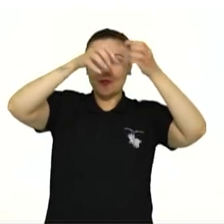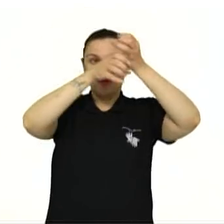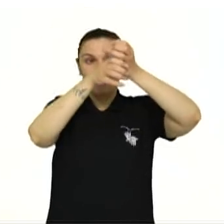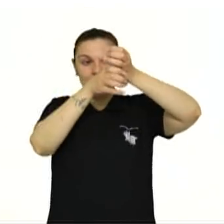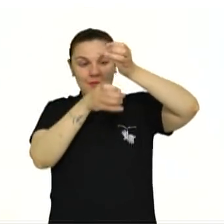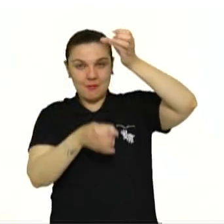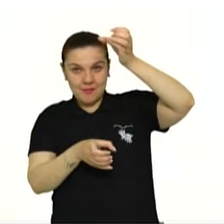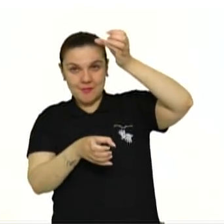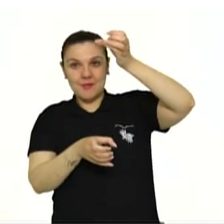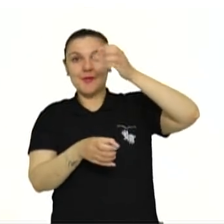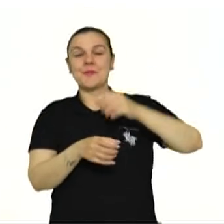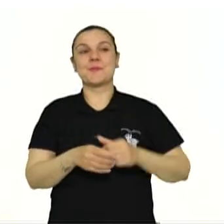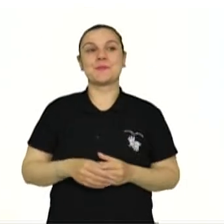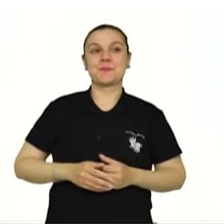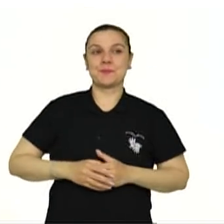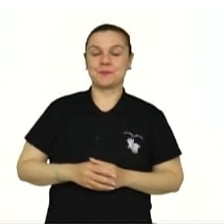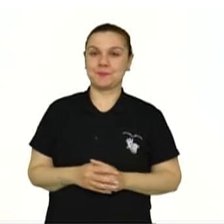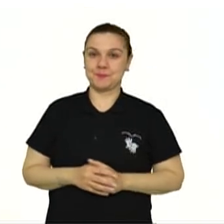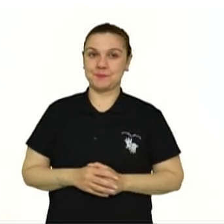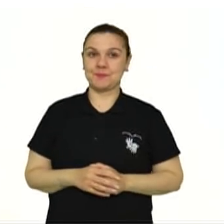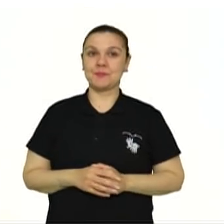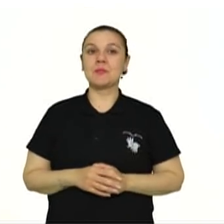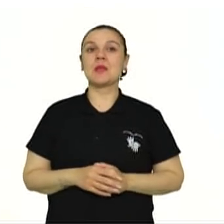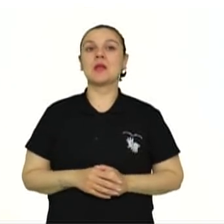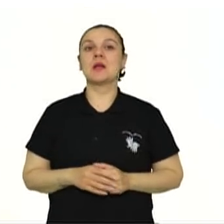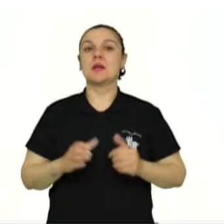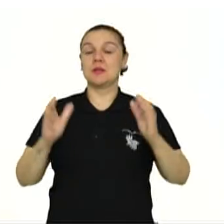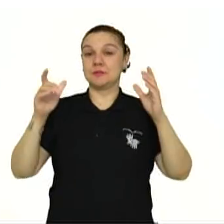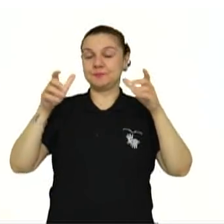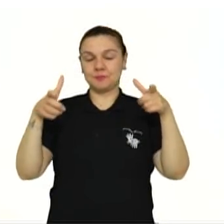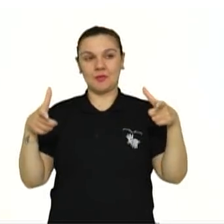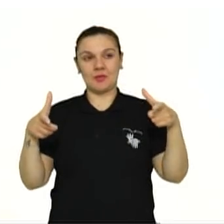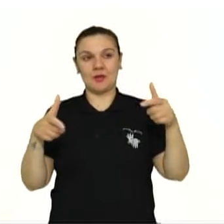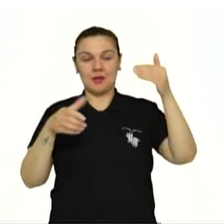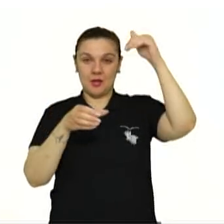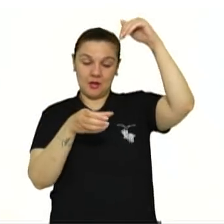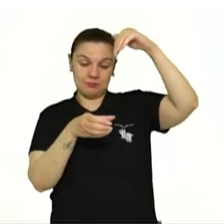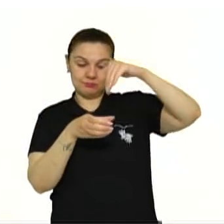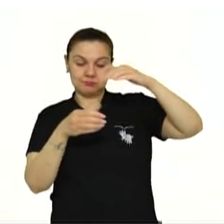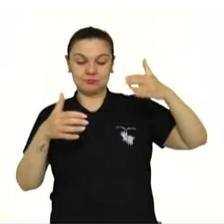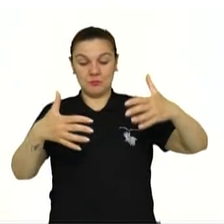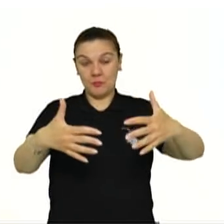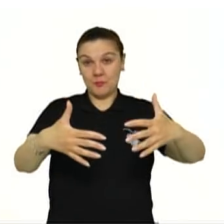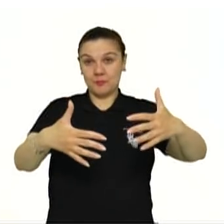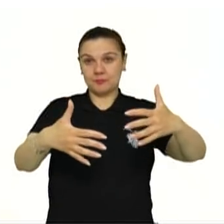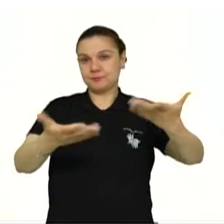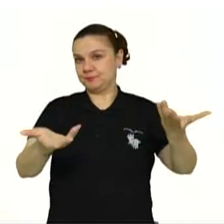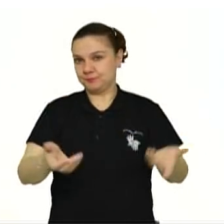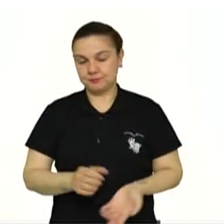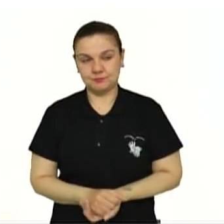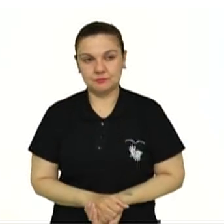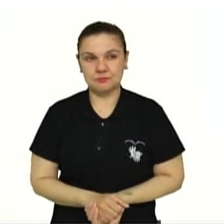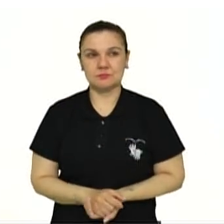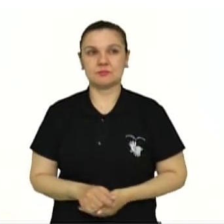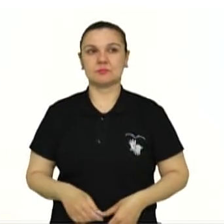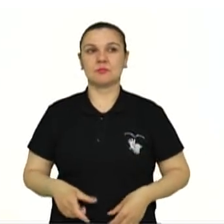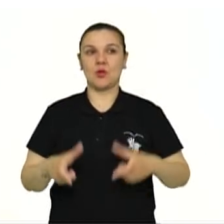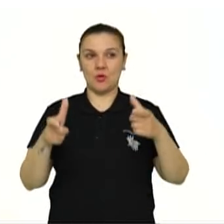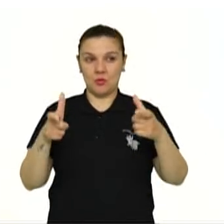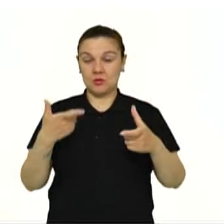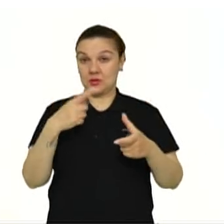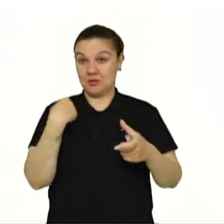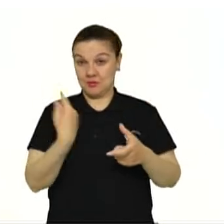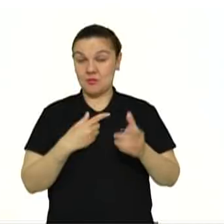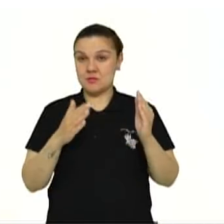para cair ali onde cai a água da chuva, certo? E aí ela é direcionada para algum espaço, né? Algum tipo de ralo lá na